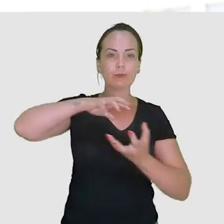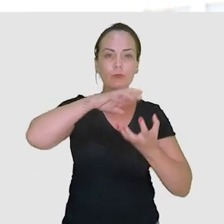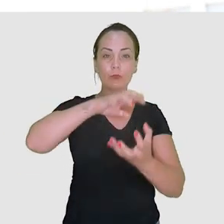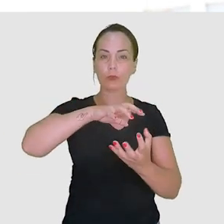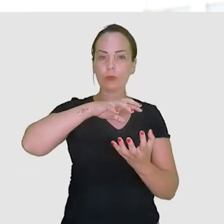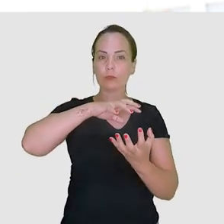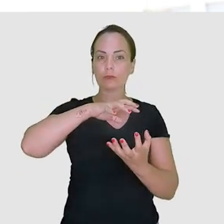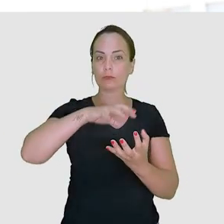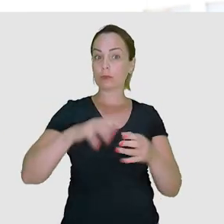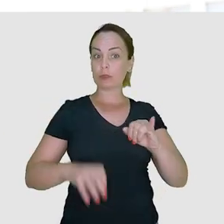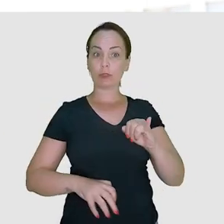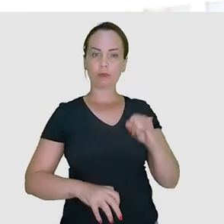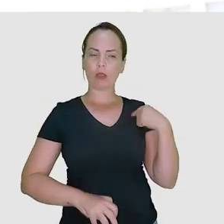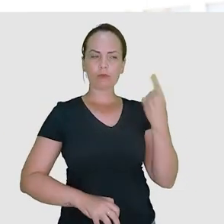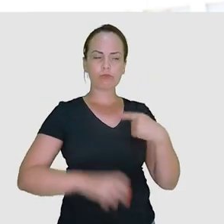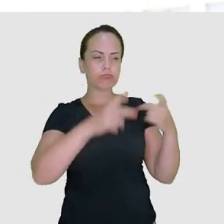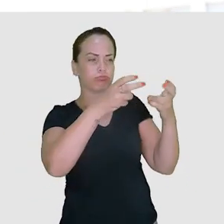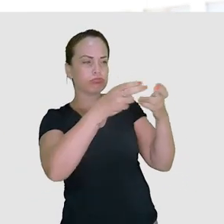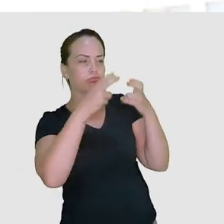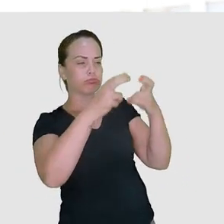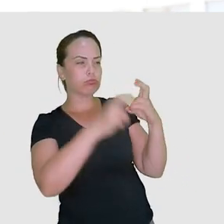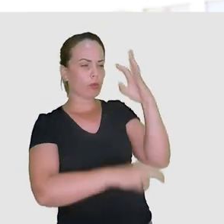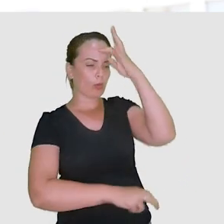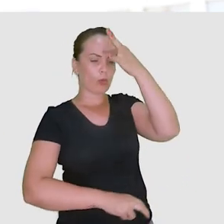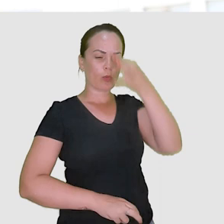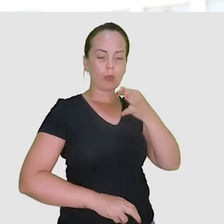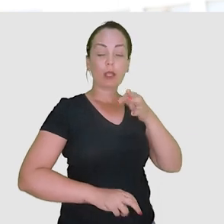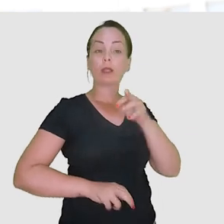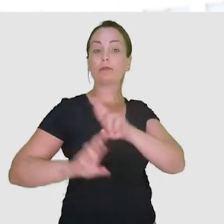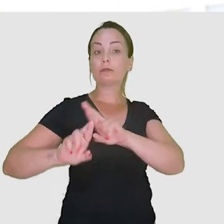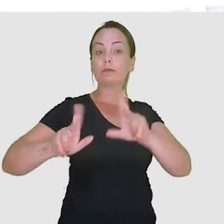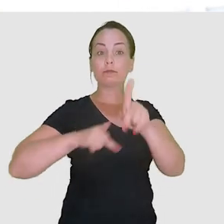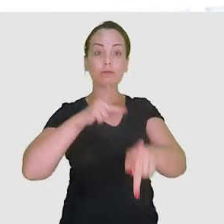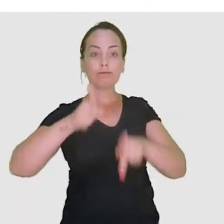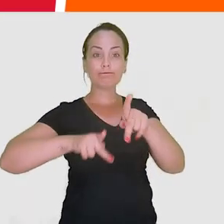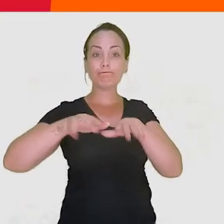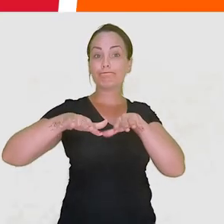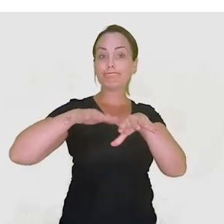nós observarmos a compreensão que cada povo tem do movimento dos astros.